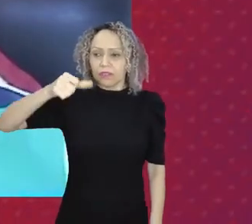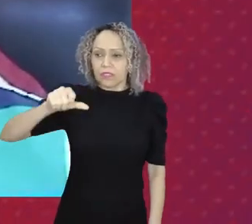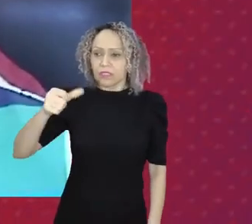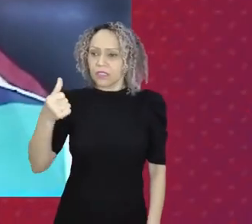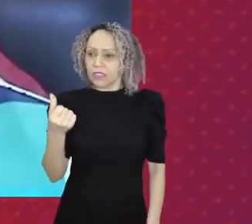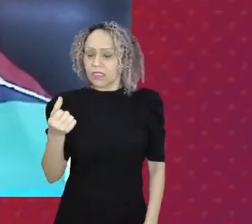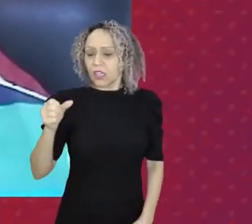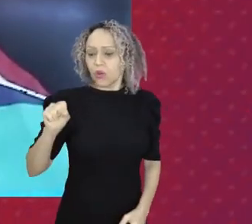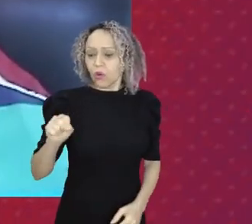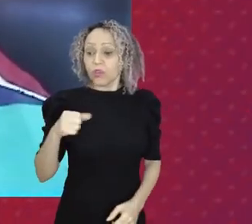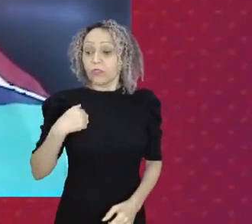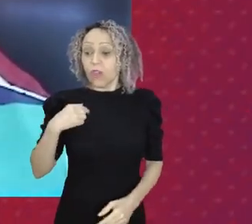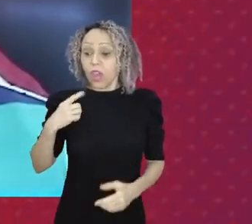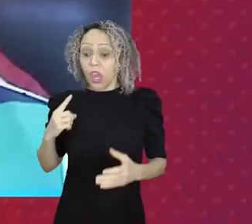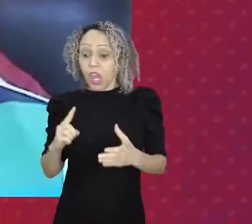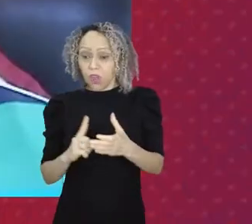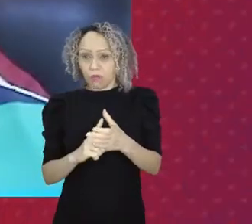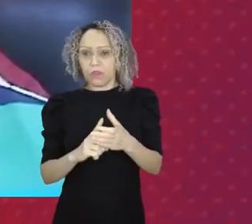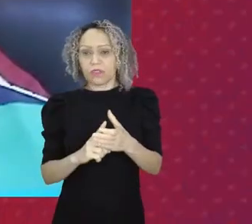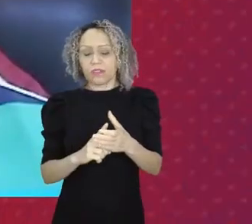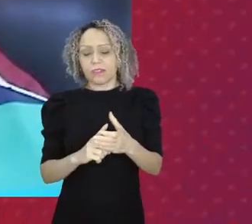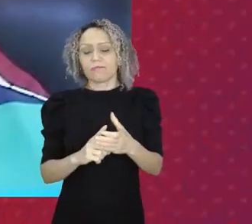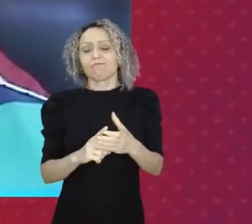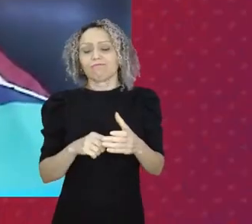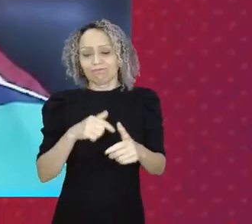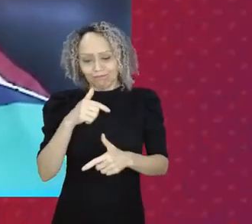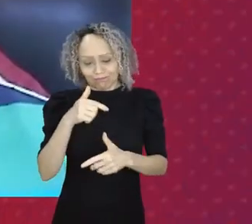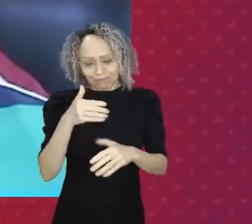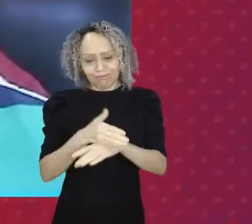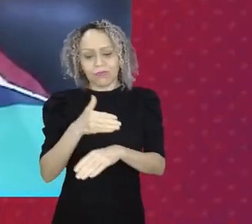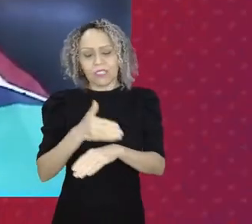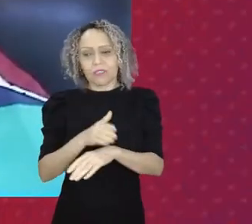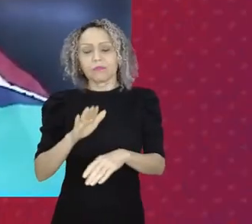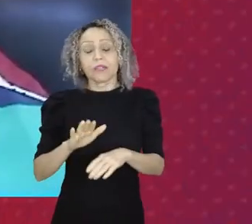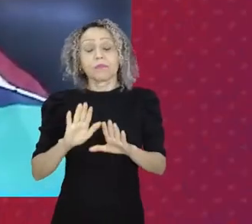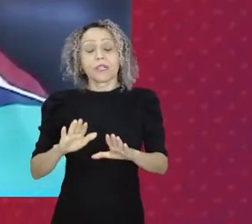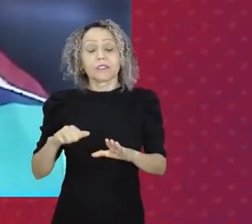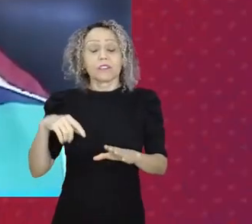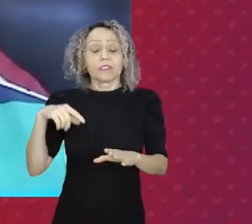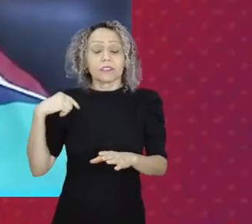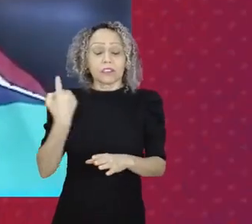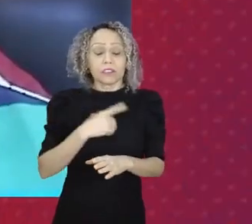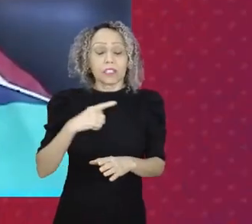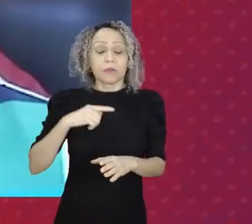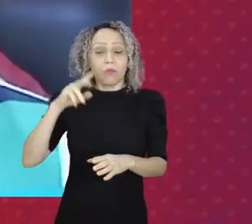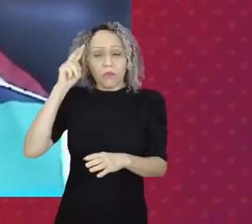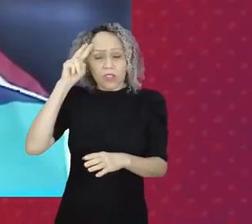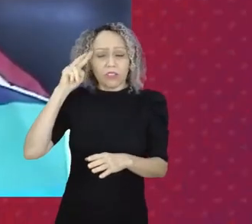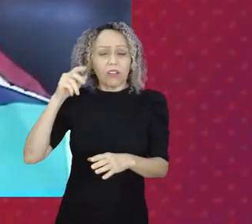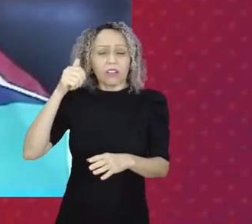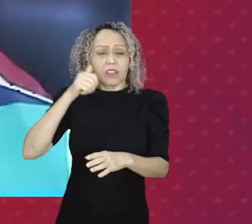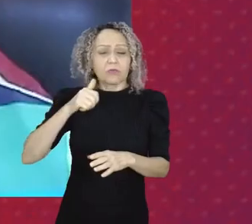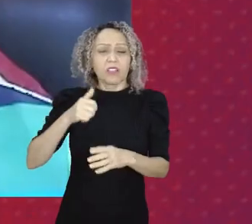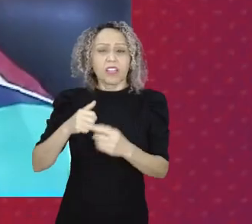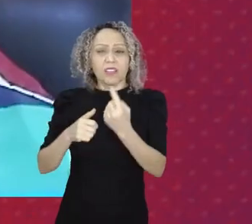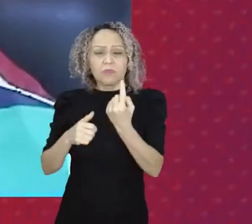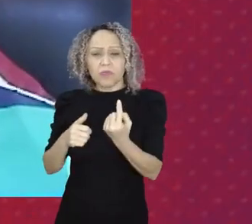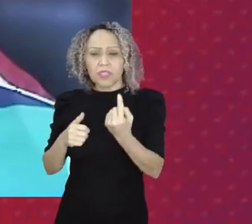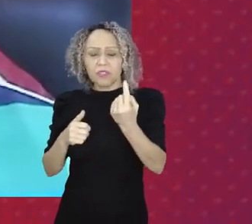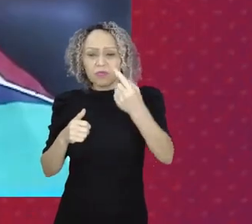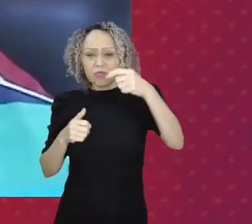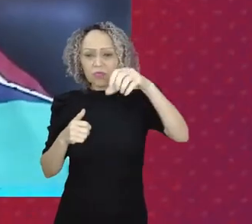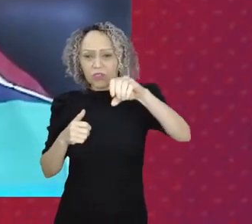1968. Mas nós temos uma história das mulheres no mundo, começa em